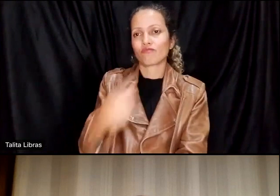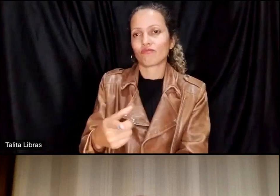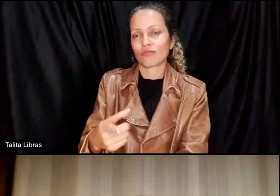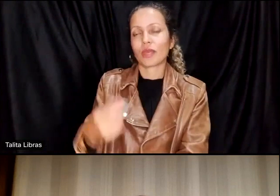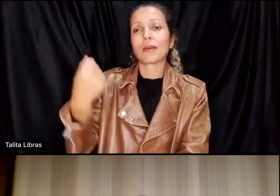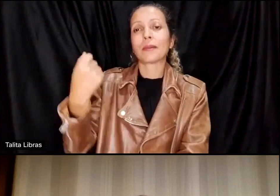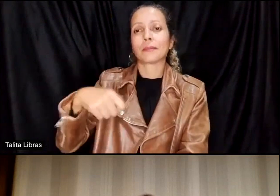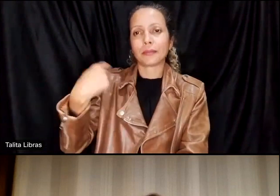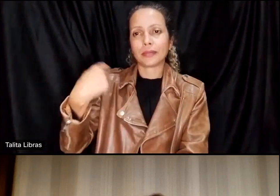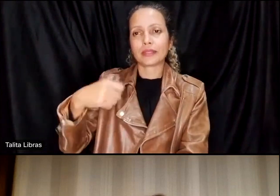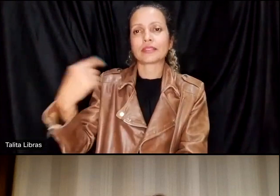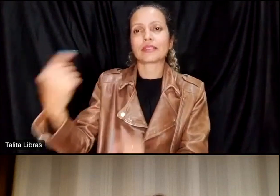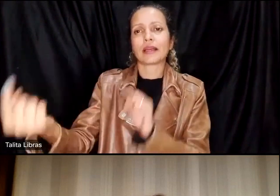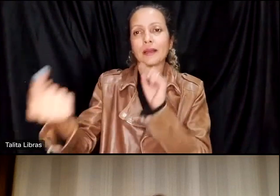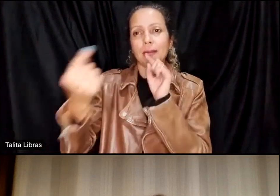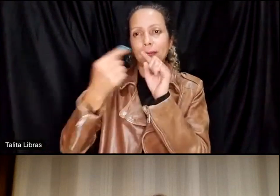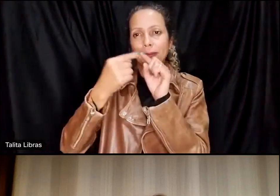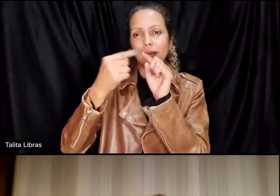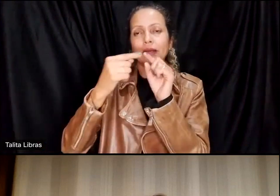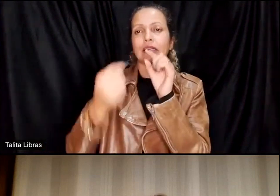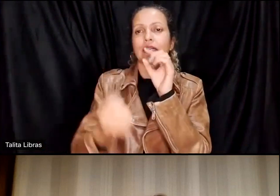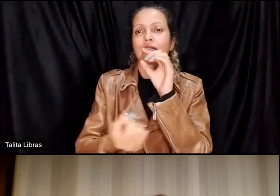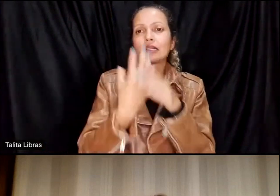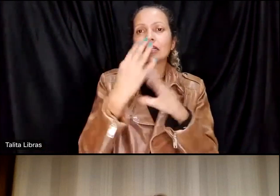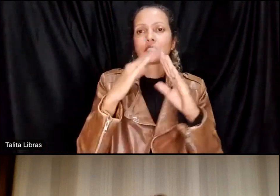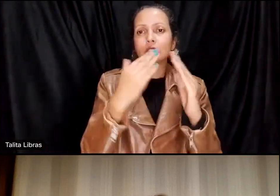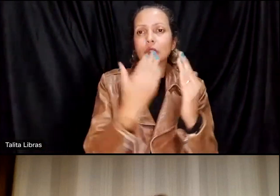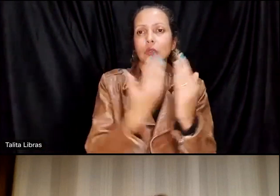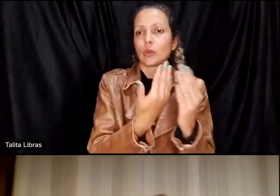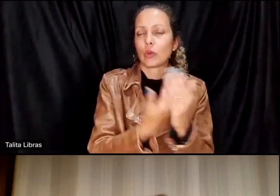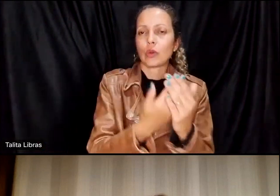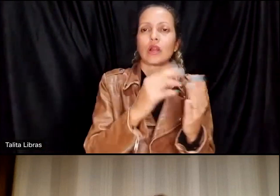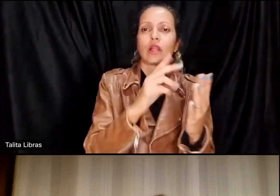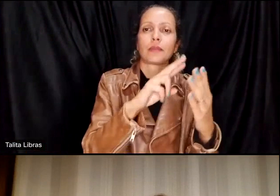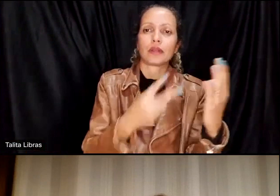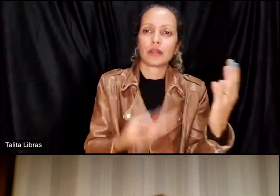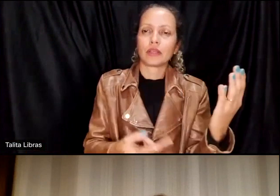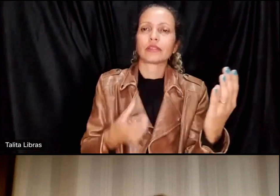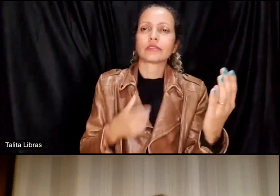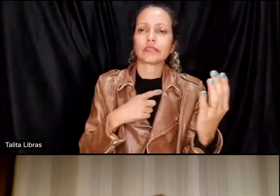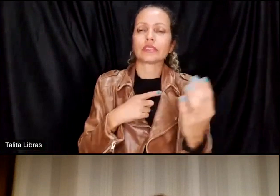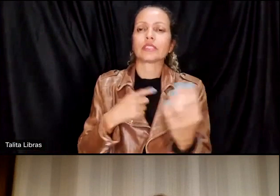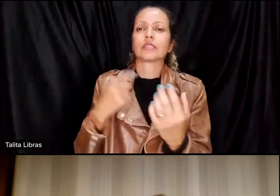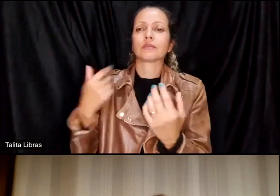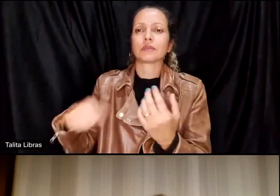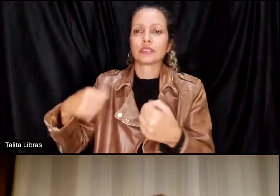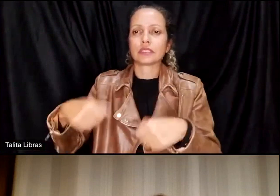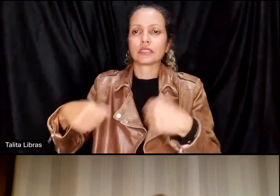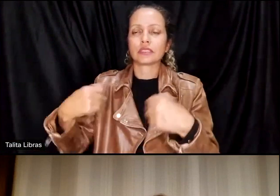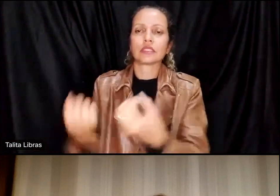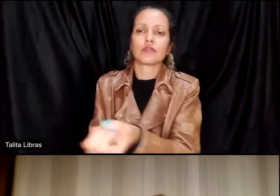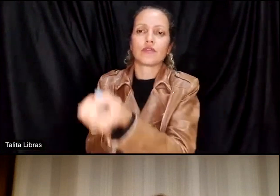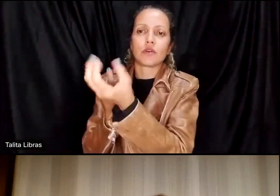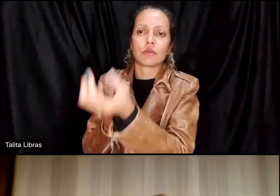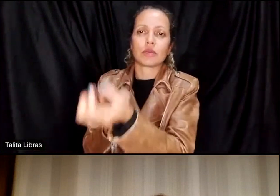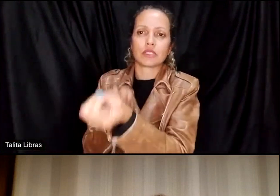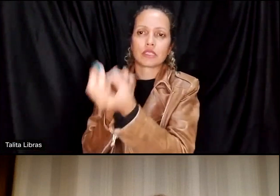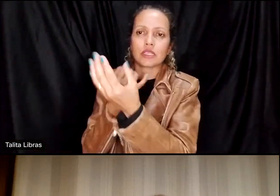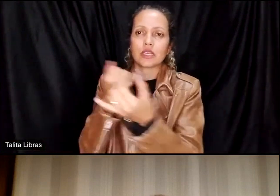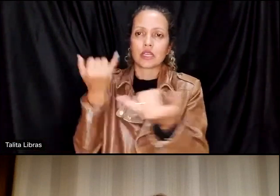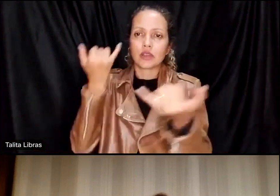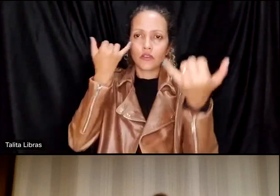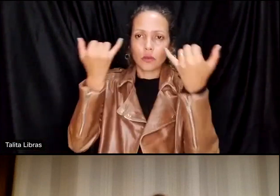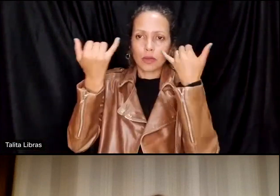que todos, assim, ter essa informação, a criança nasce, já sabe como orientar a